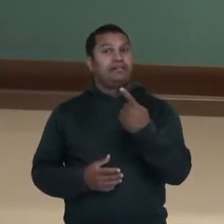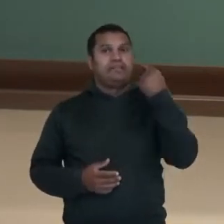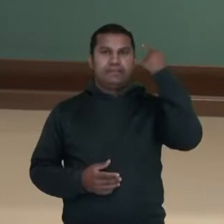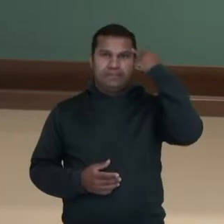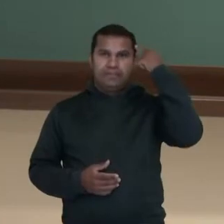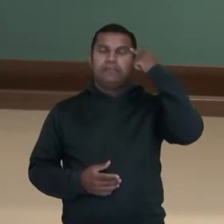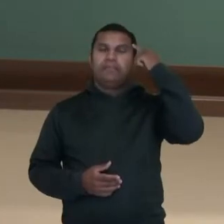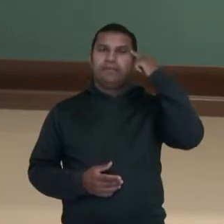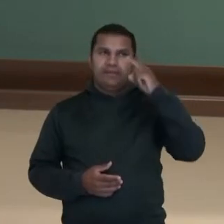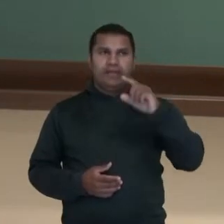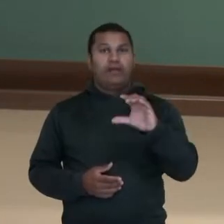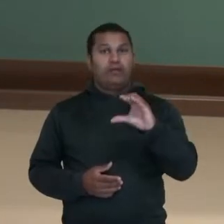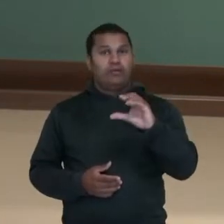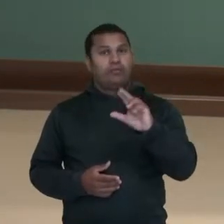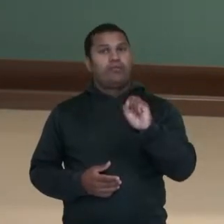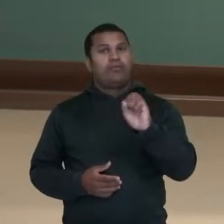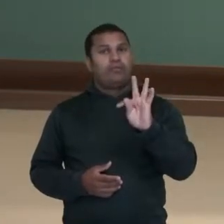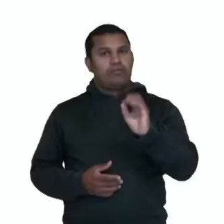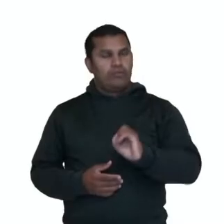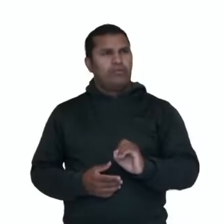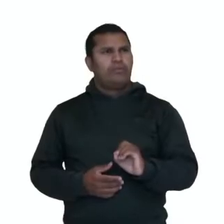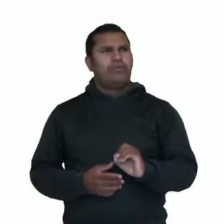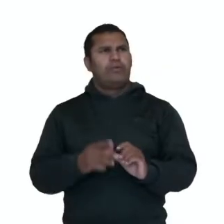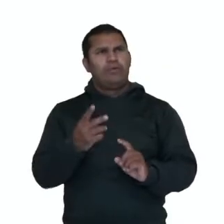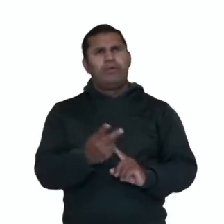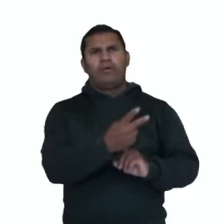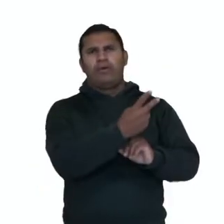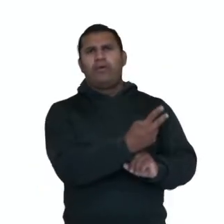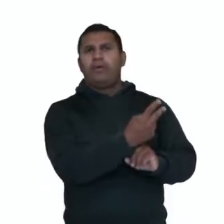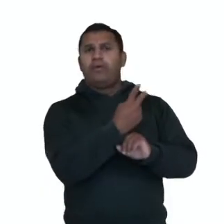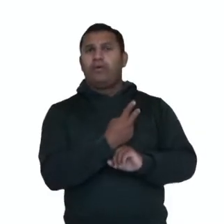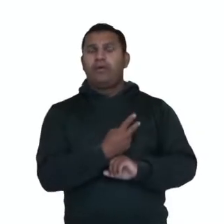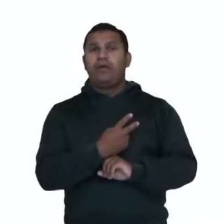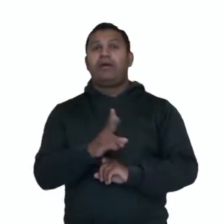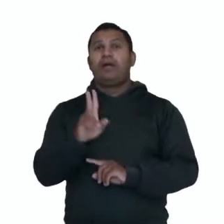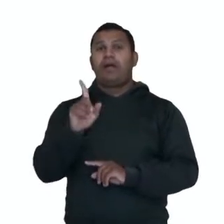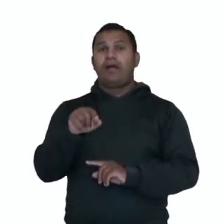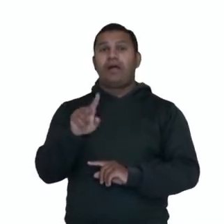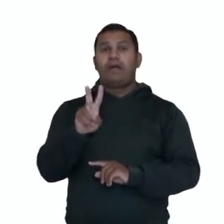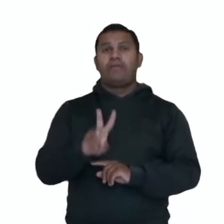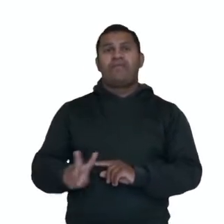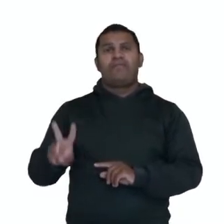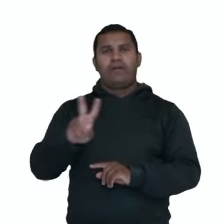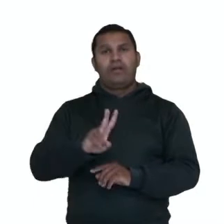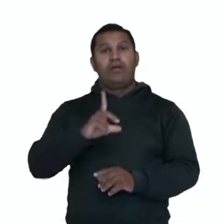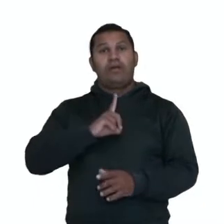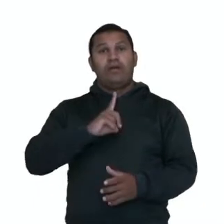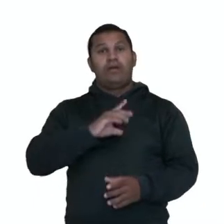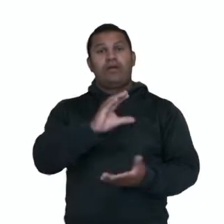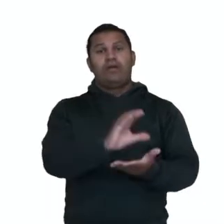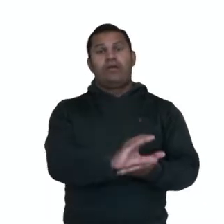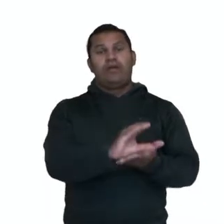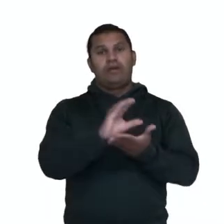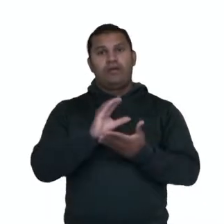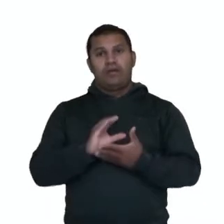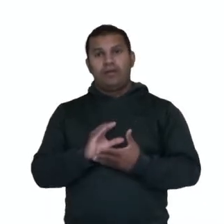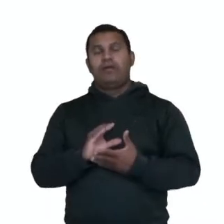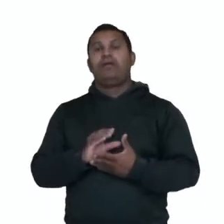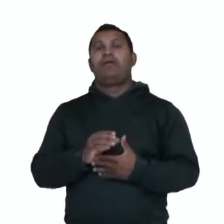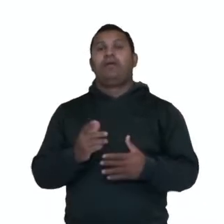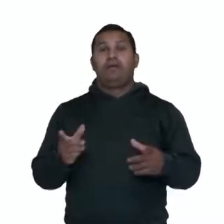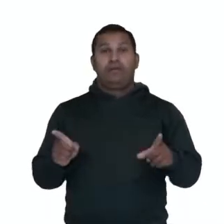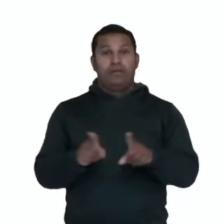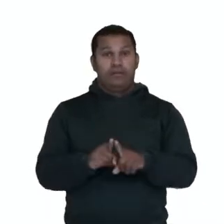custos. Vamos lá. Um empréstimo é um valor que pegamos de uma instituição financeira, ou até mesmo com